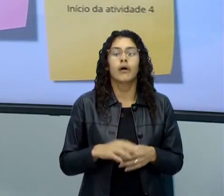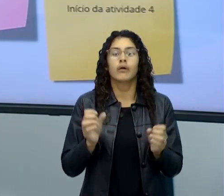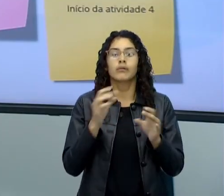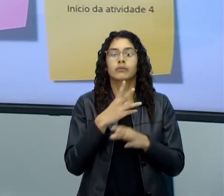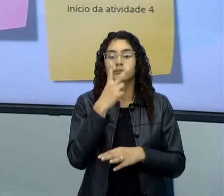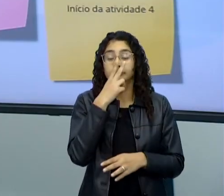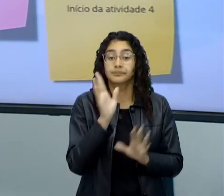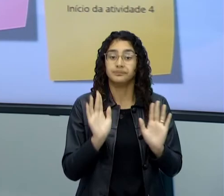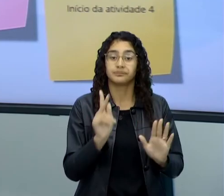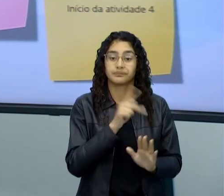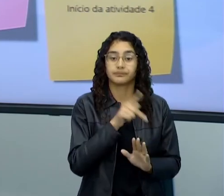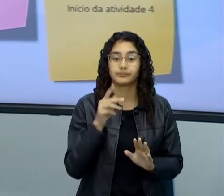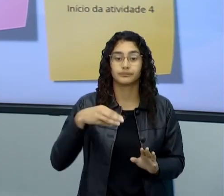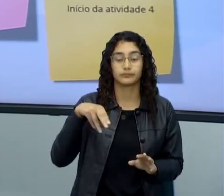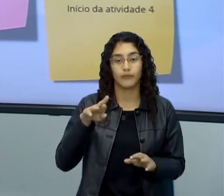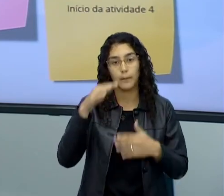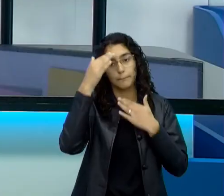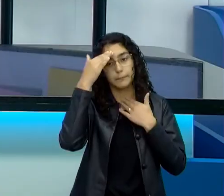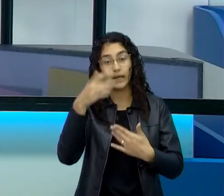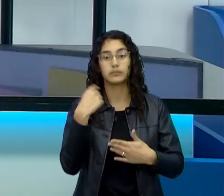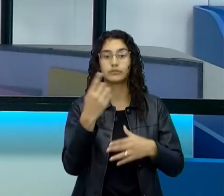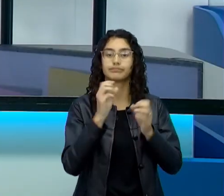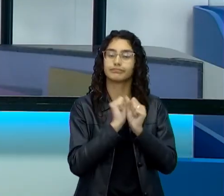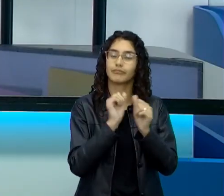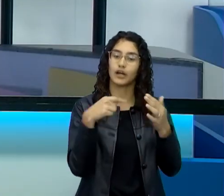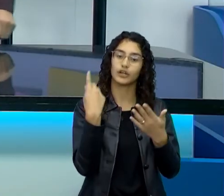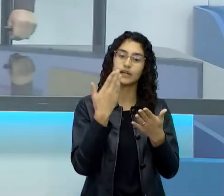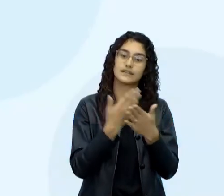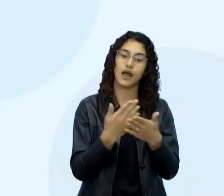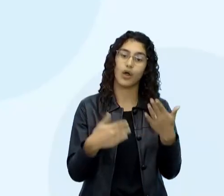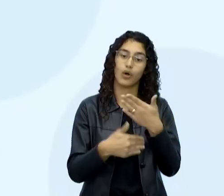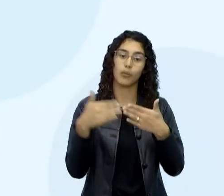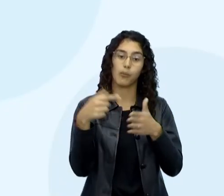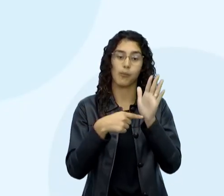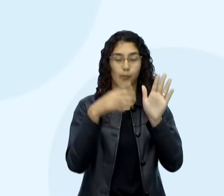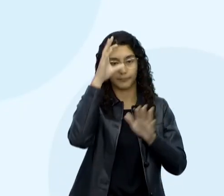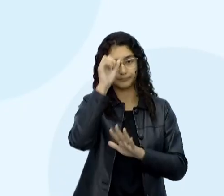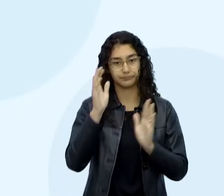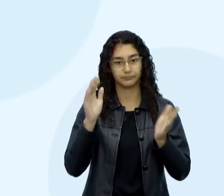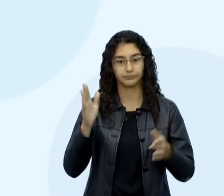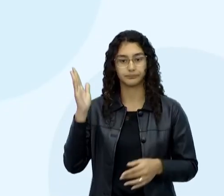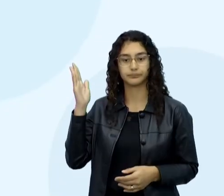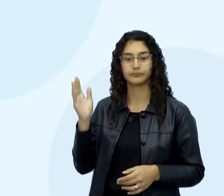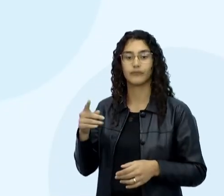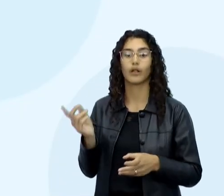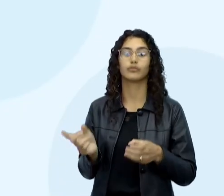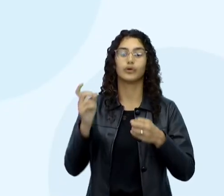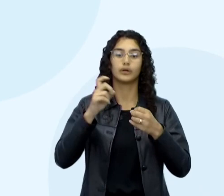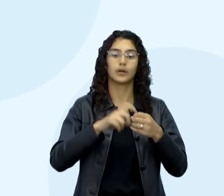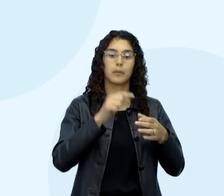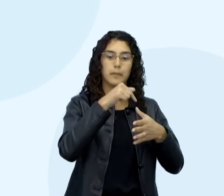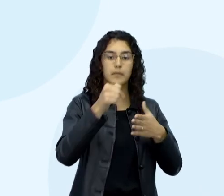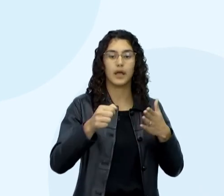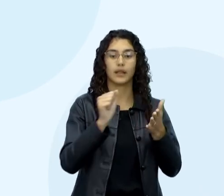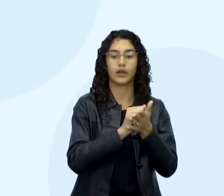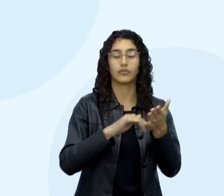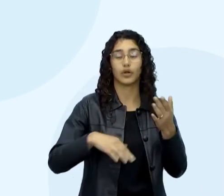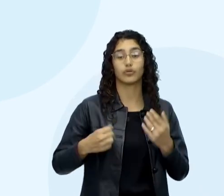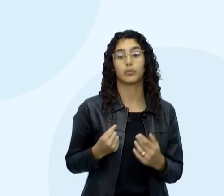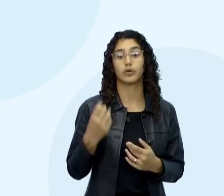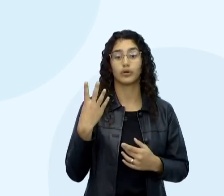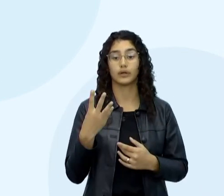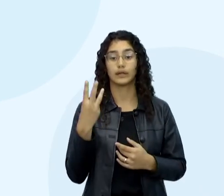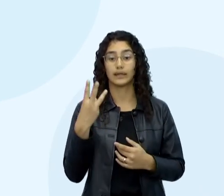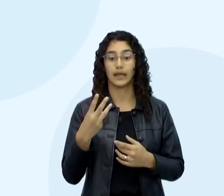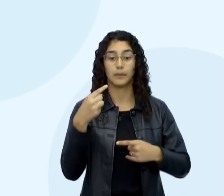Olha, professor Mauro Farias, muito obrigado por ter apresentado nossa aula. Só o último slide é o que aprendemos hoje. Nós hoje retomamos elementos da atividade 3, debatemos a